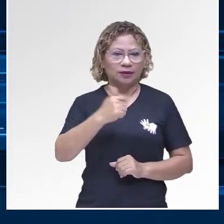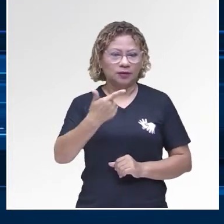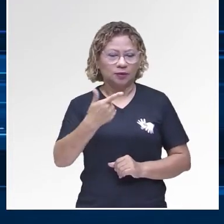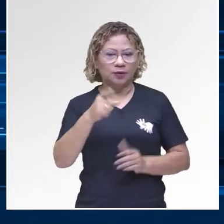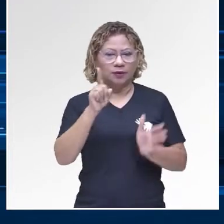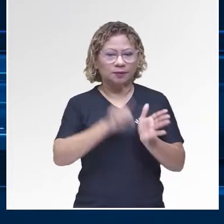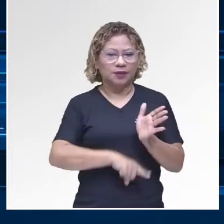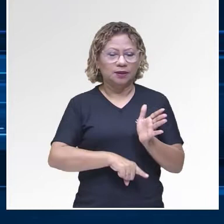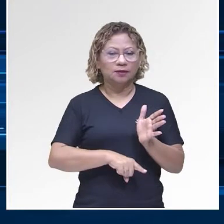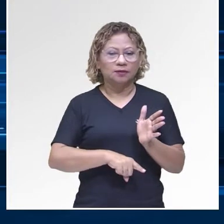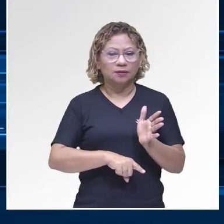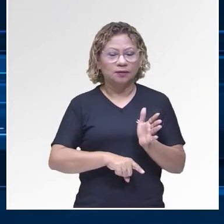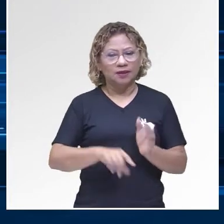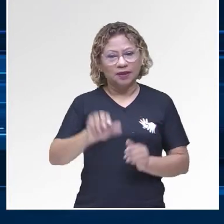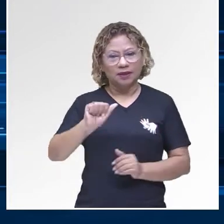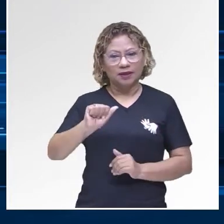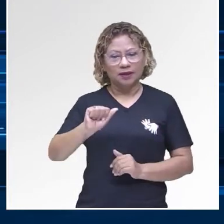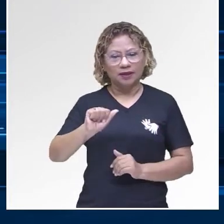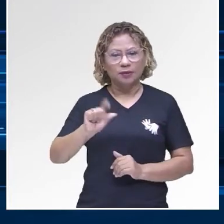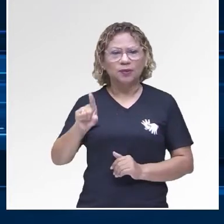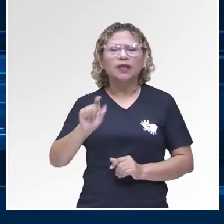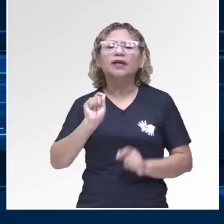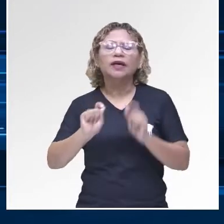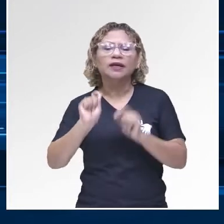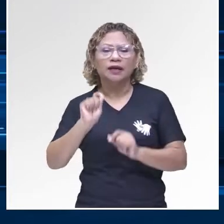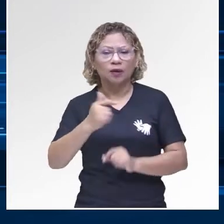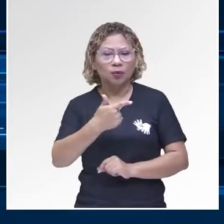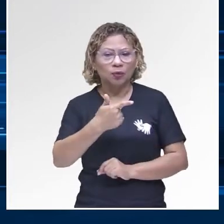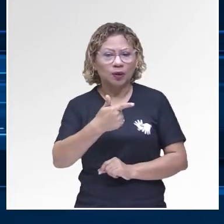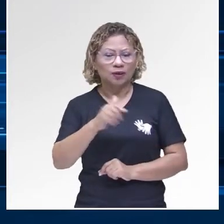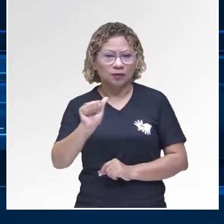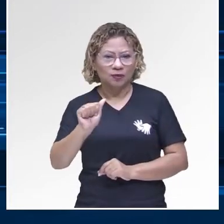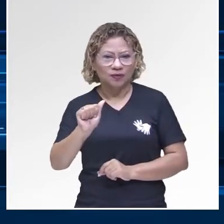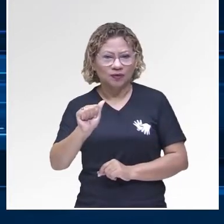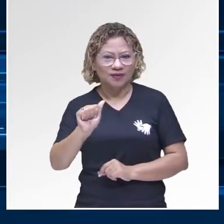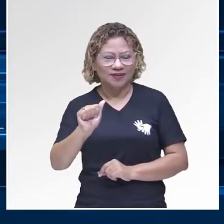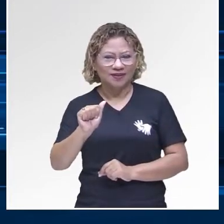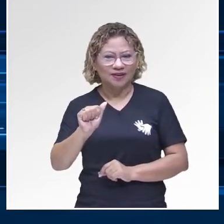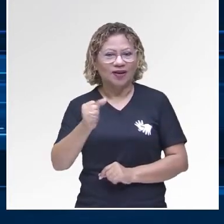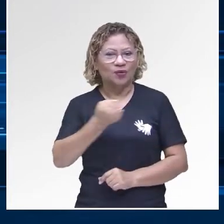menos A1. Quem é A2? A2 é 8.